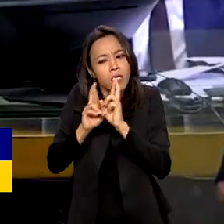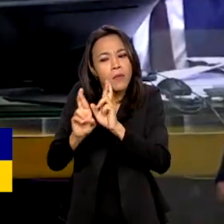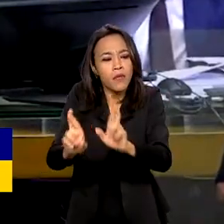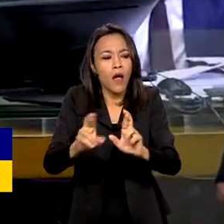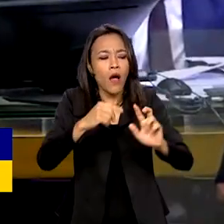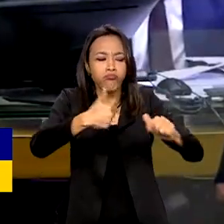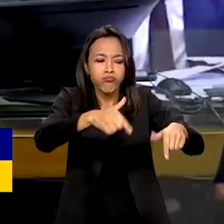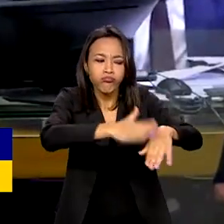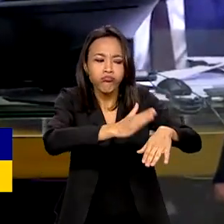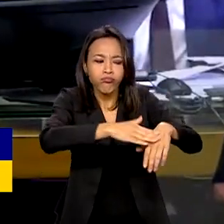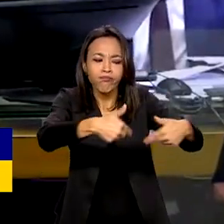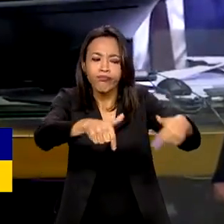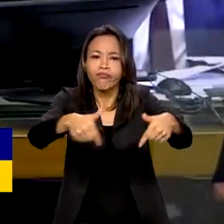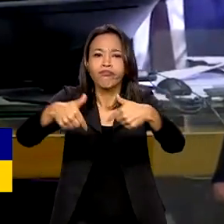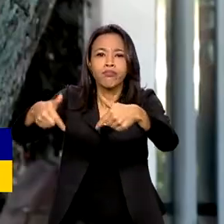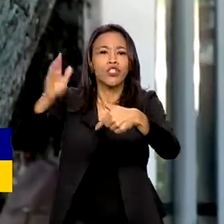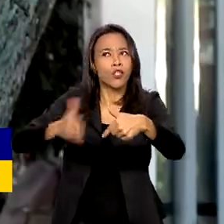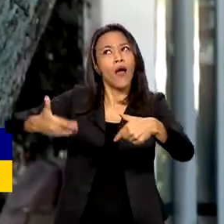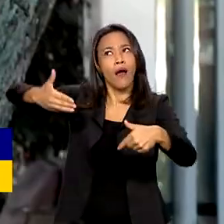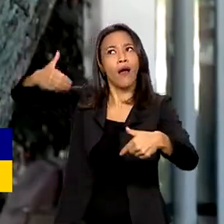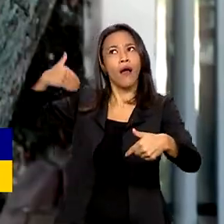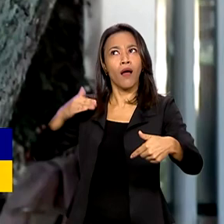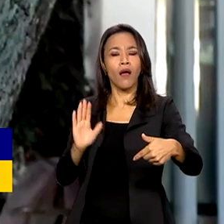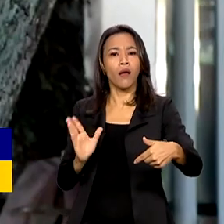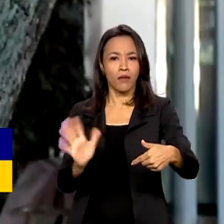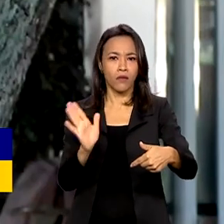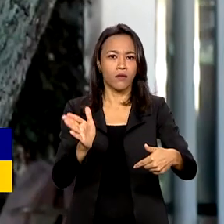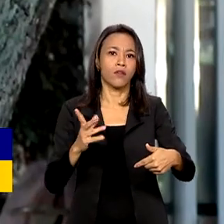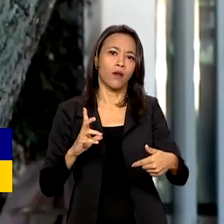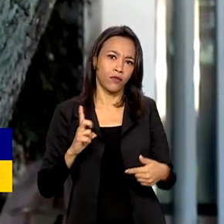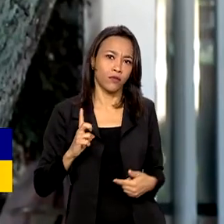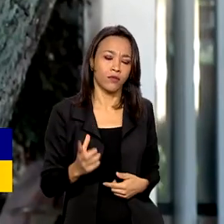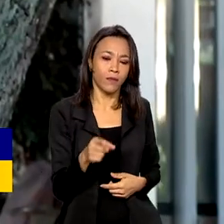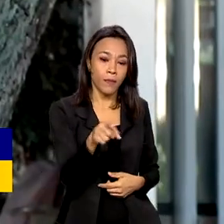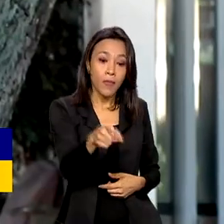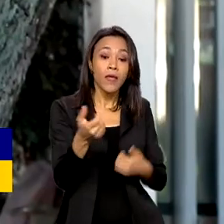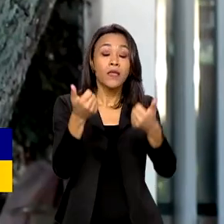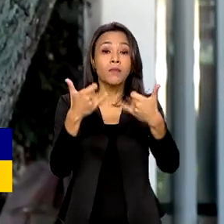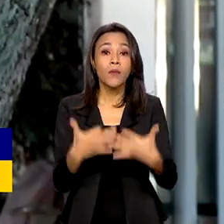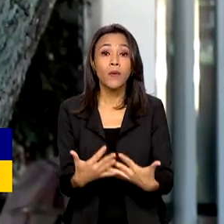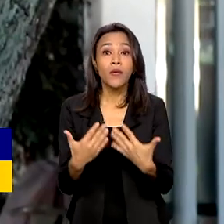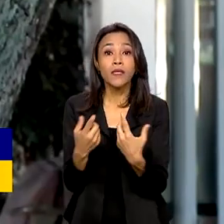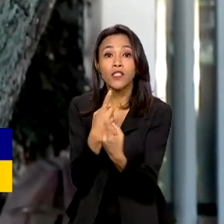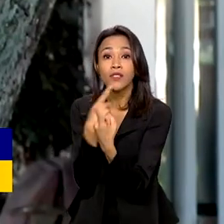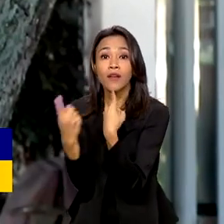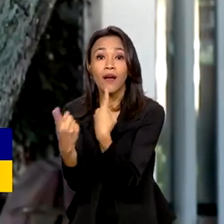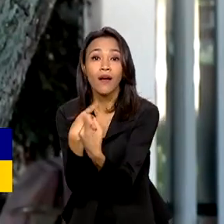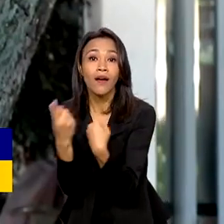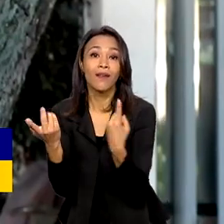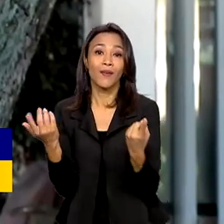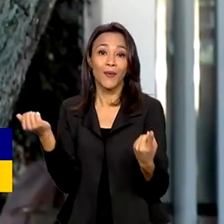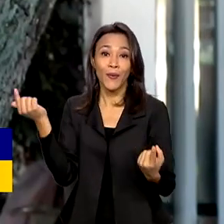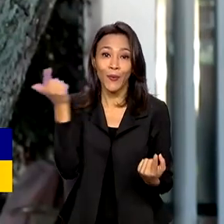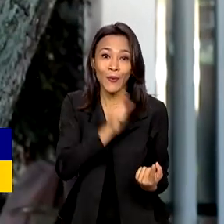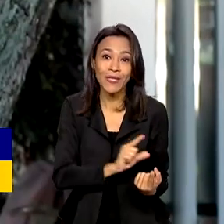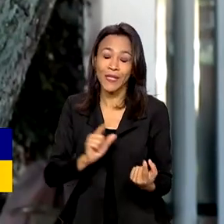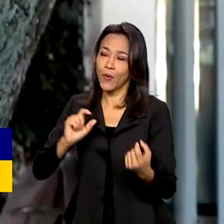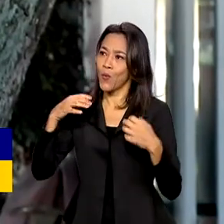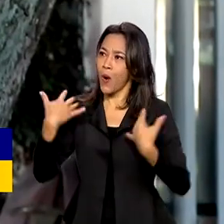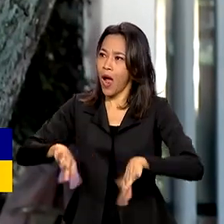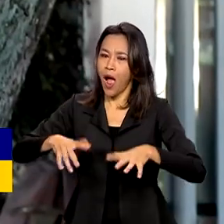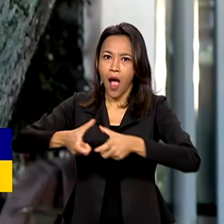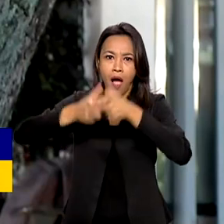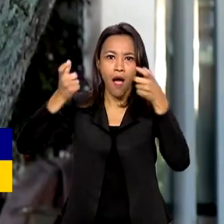já vinha sendo feito pela casa Esta ponte de algo aberta que permitiu essa votação expressiva